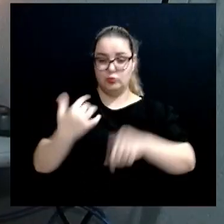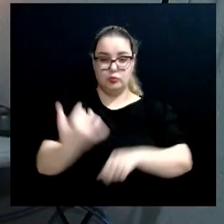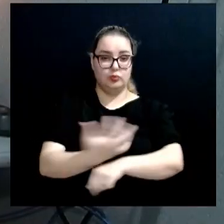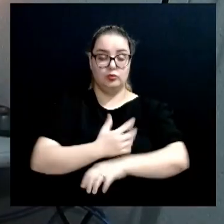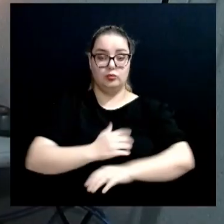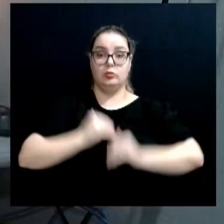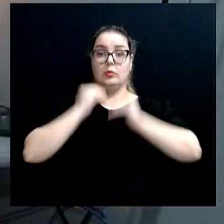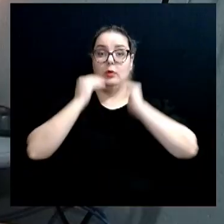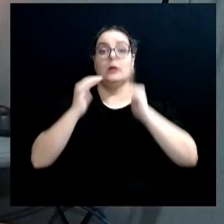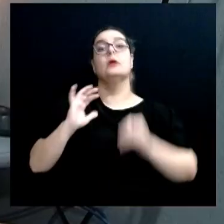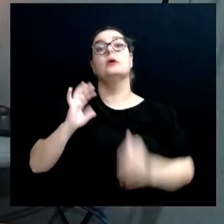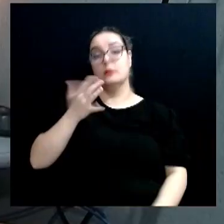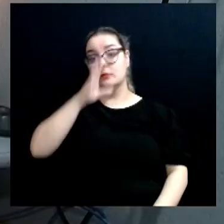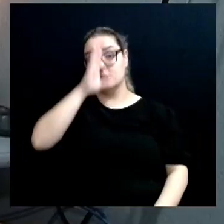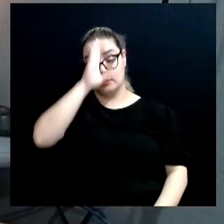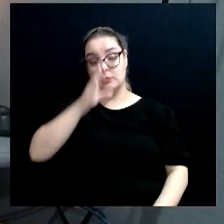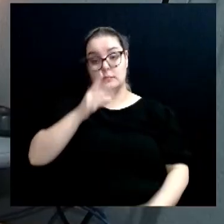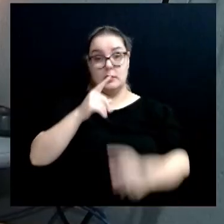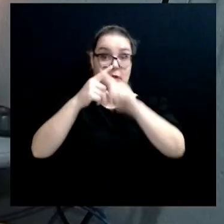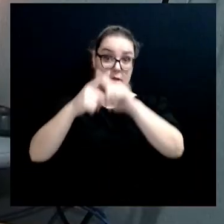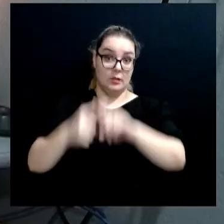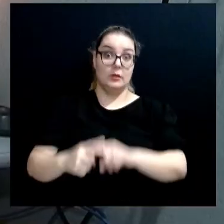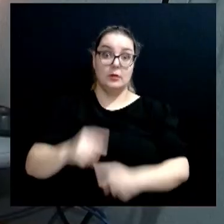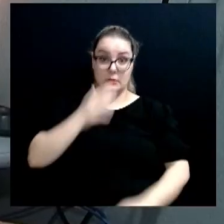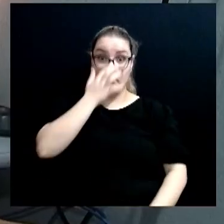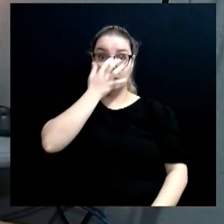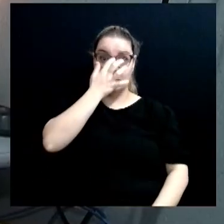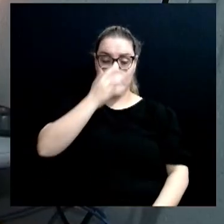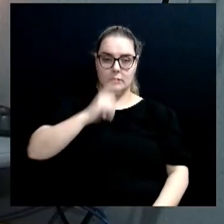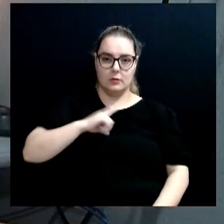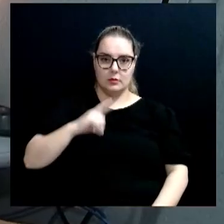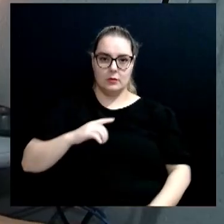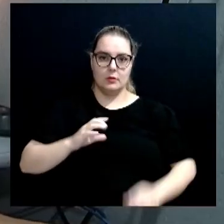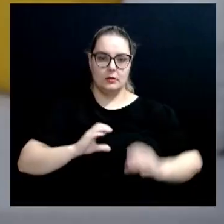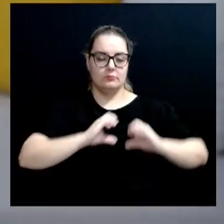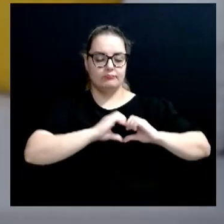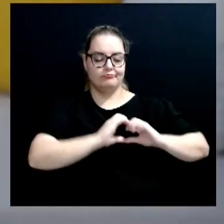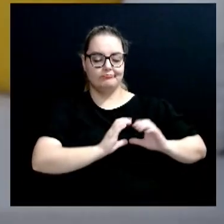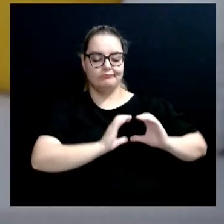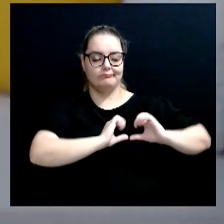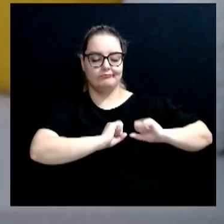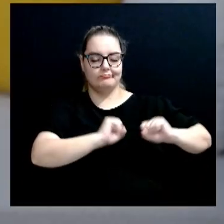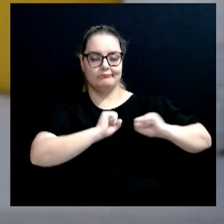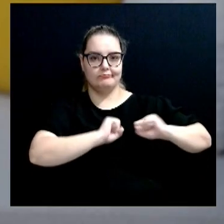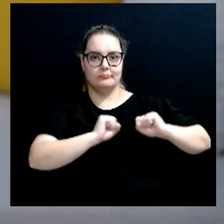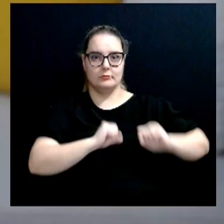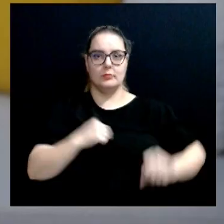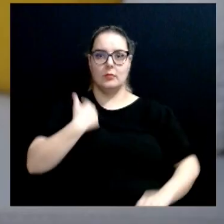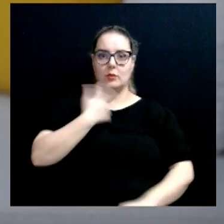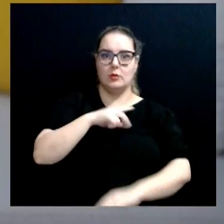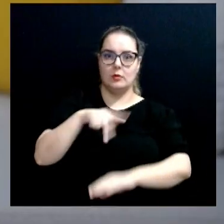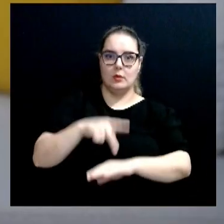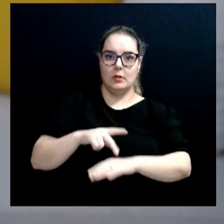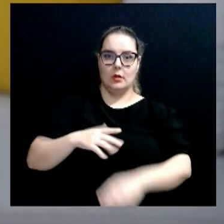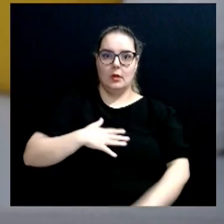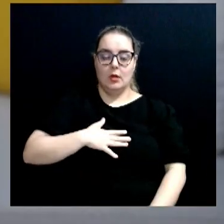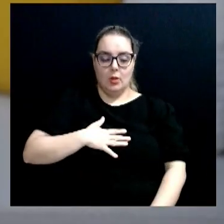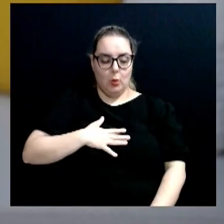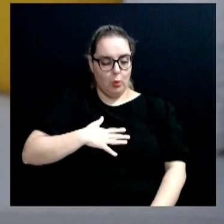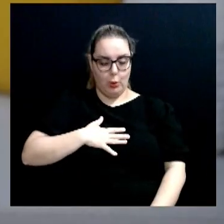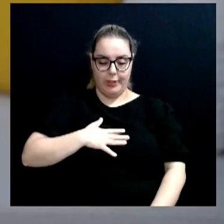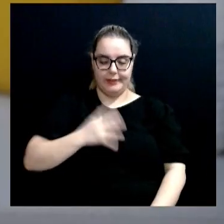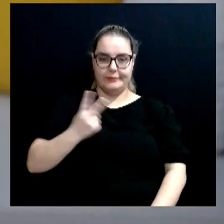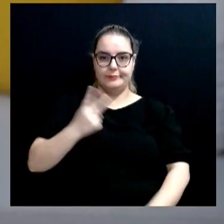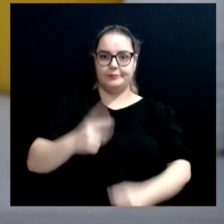principalmente nos jogos que tem os nossos times do coração, né, que representam o nosso país. Segundo o médico, essas alterações